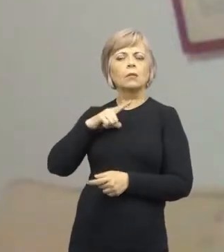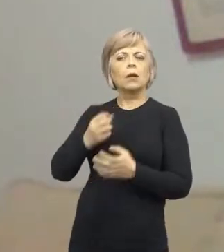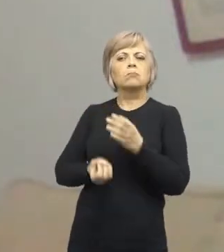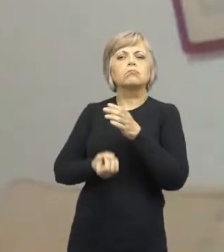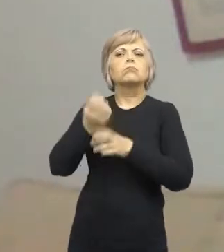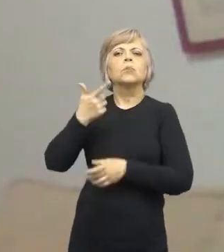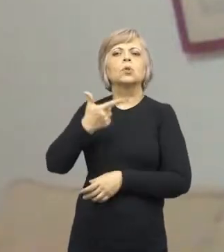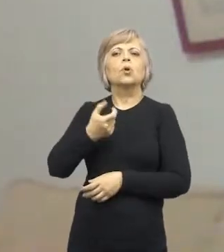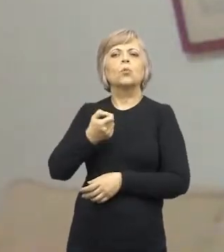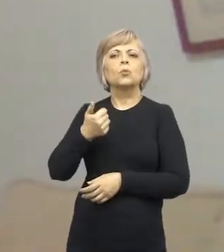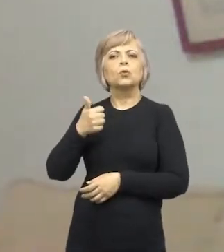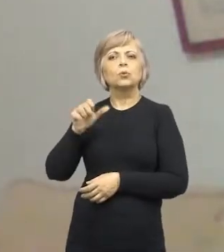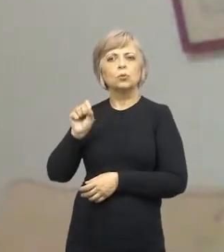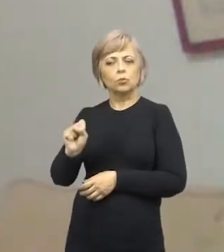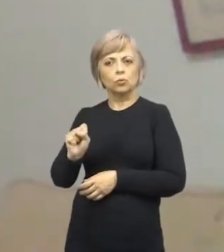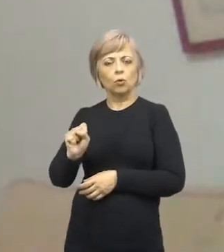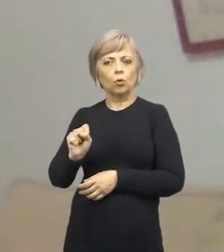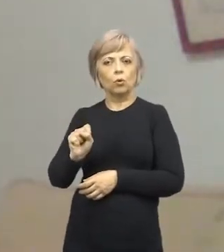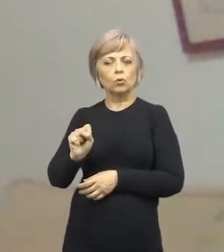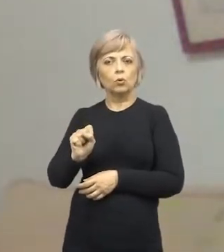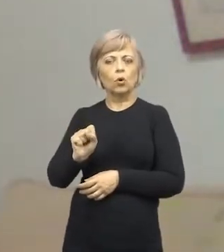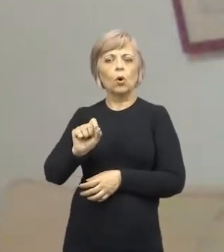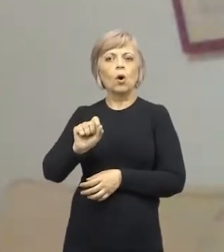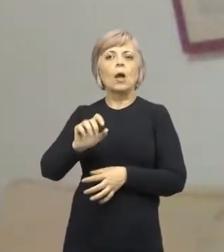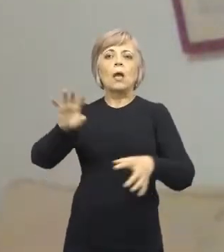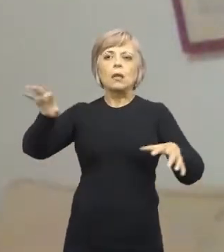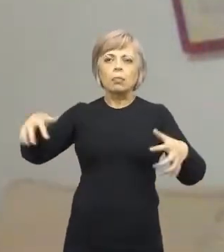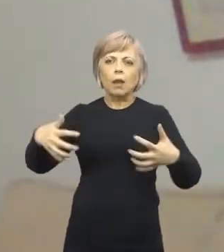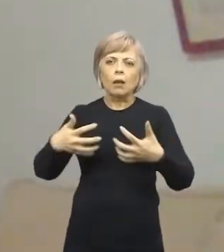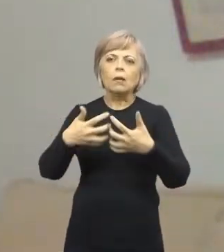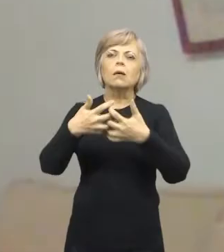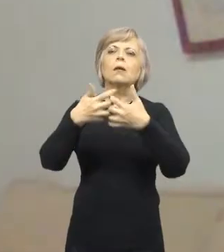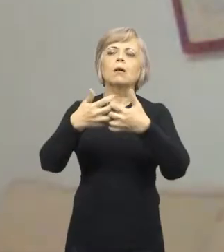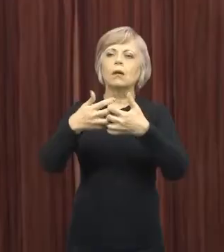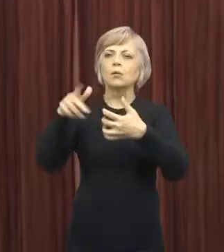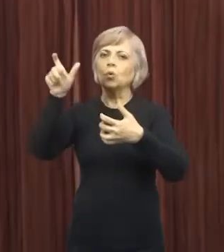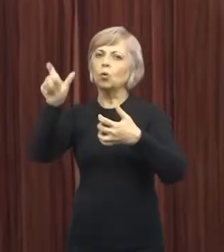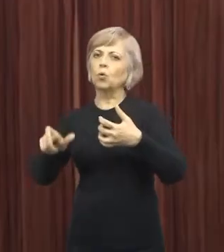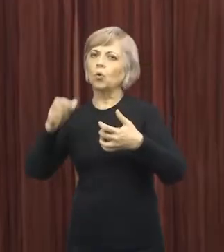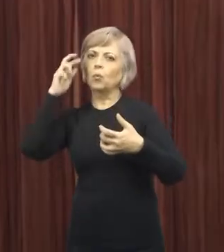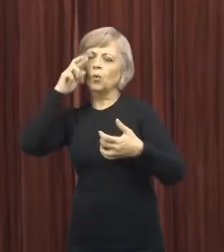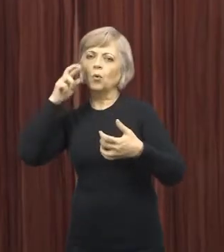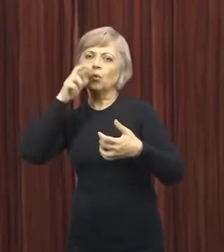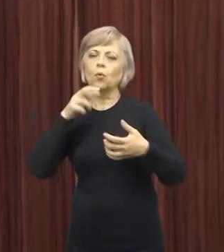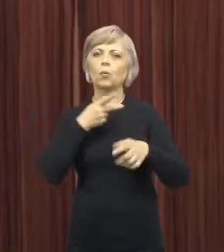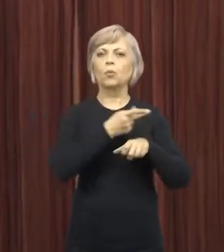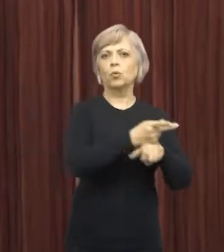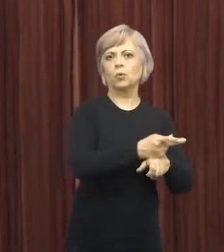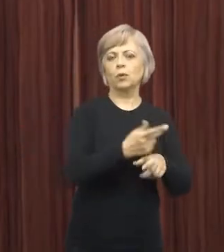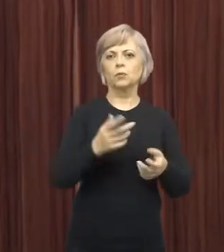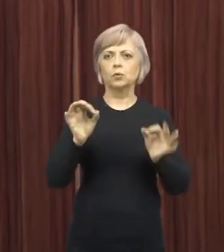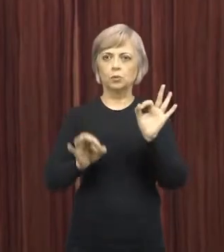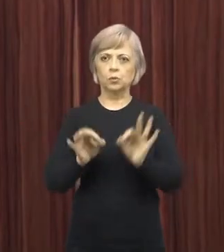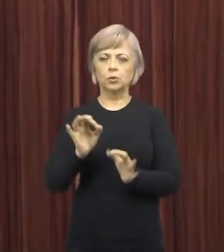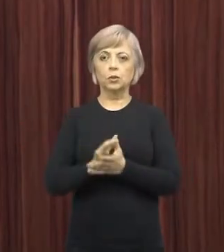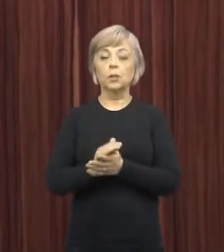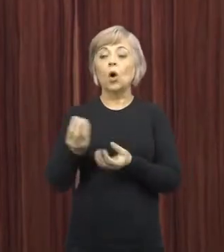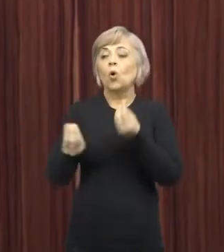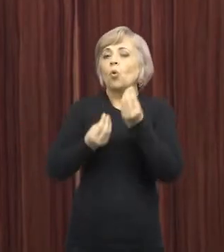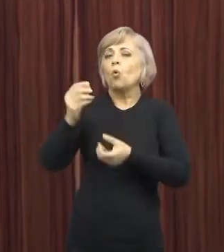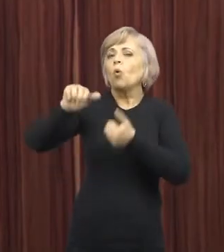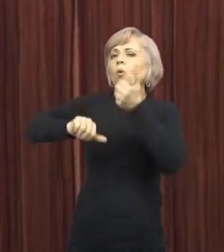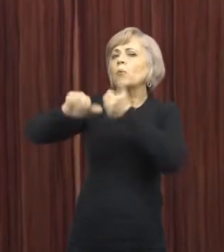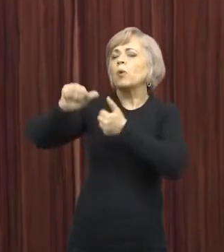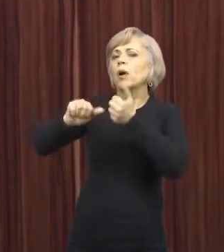2018, integrando promotores, procuradores de justiça. Como a senhora avalia o trabalho do NAI nos últimos